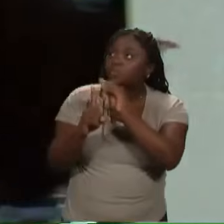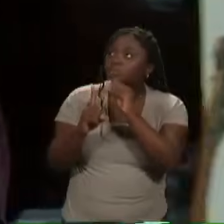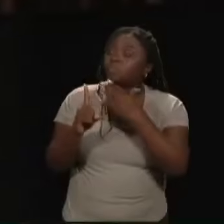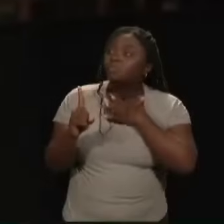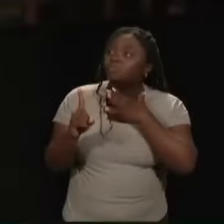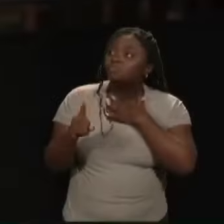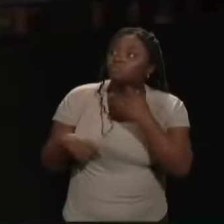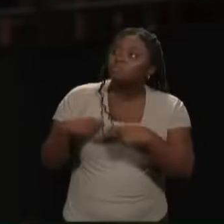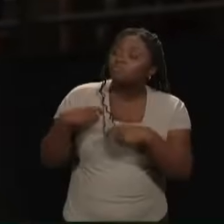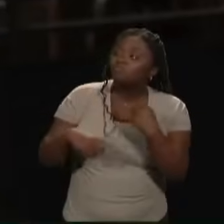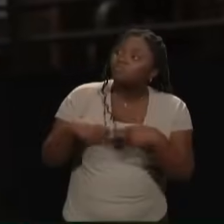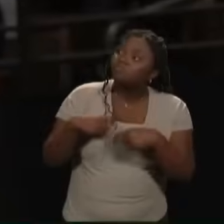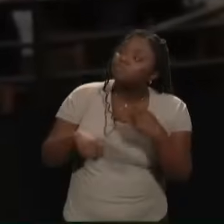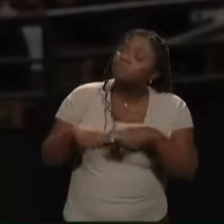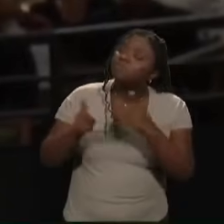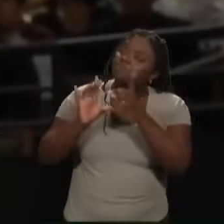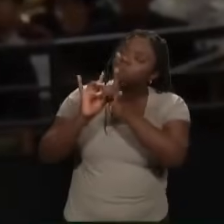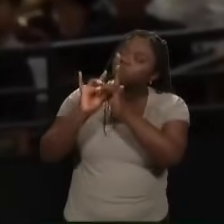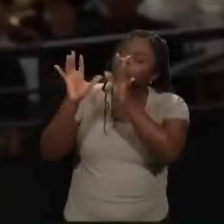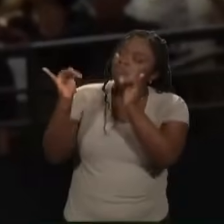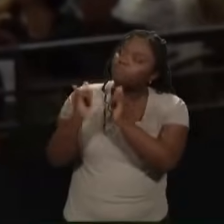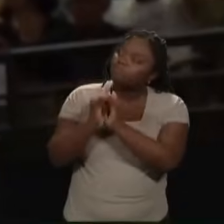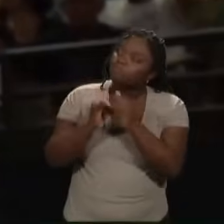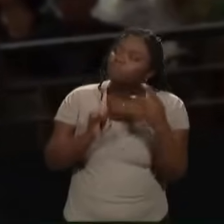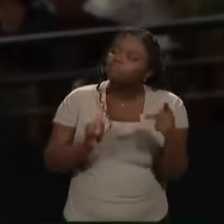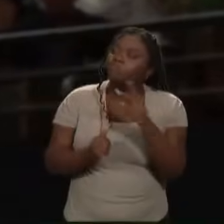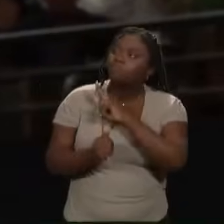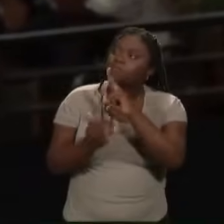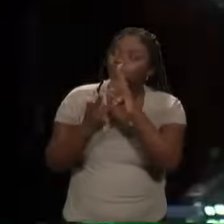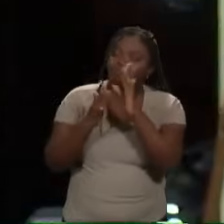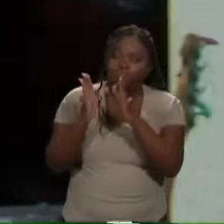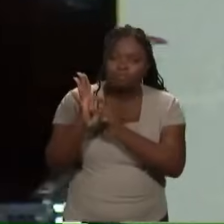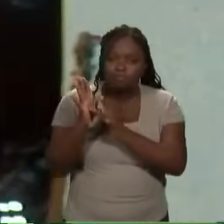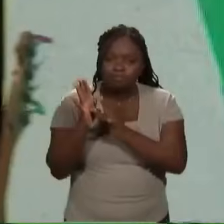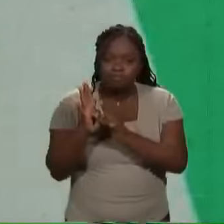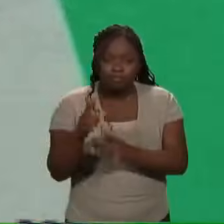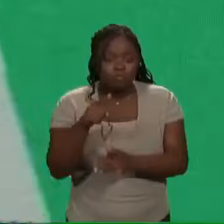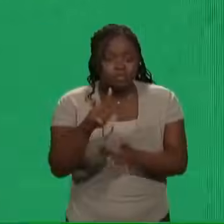eu libero perdão para ele hoje, em nome de Jesus. E